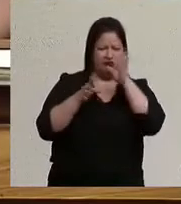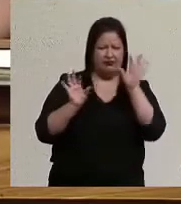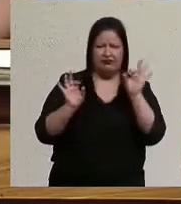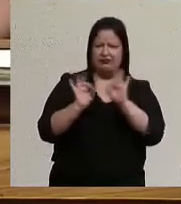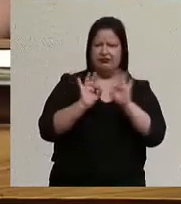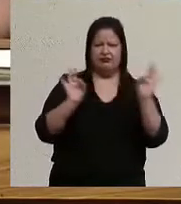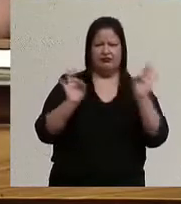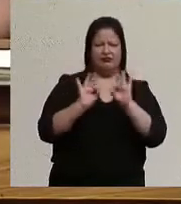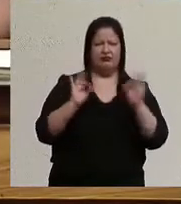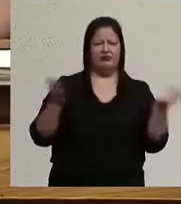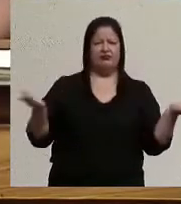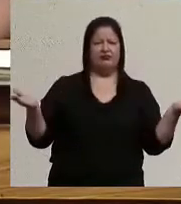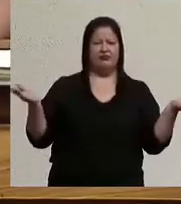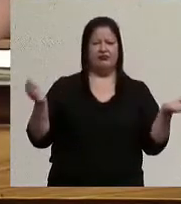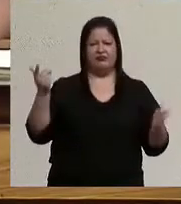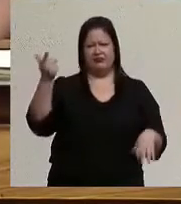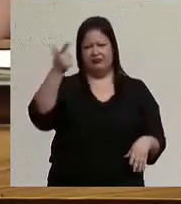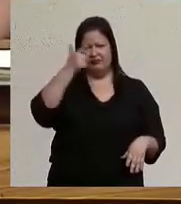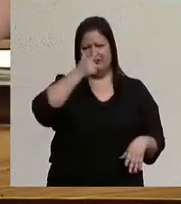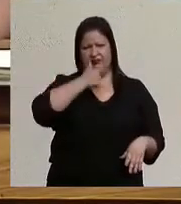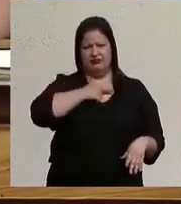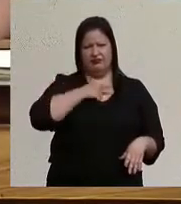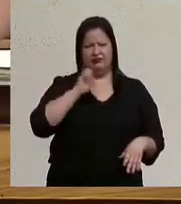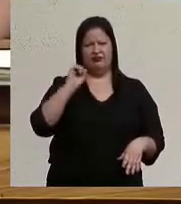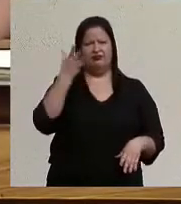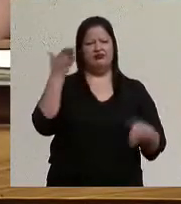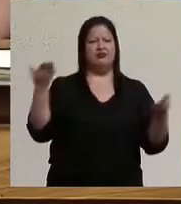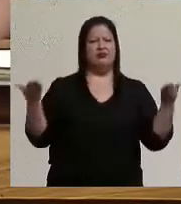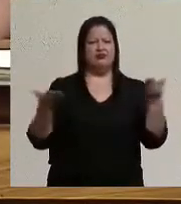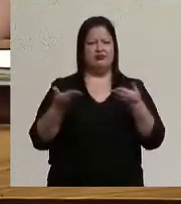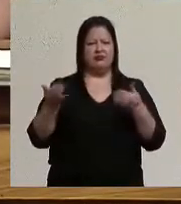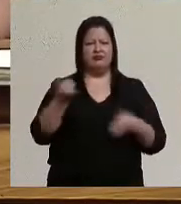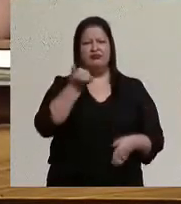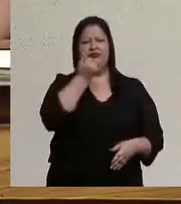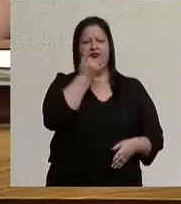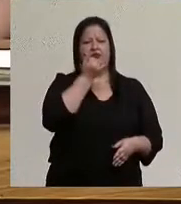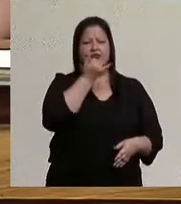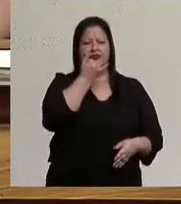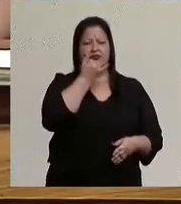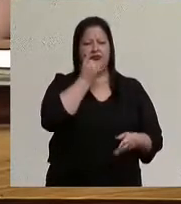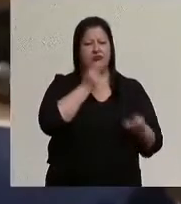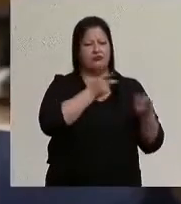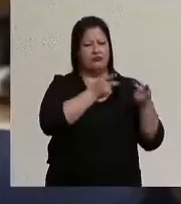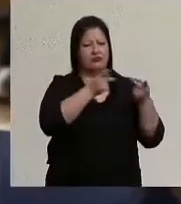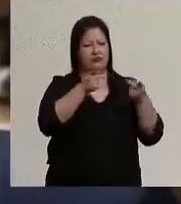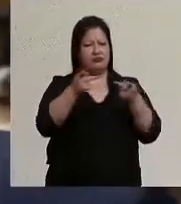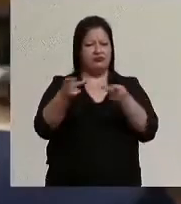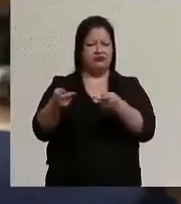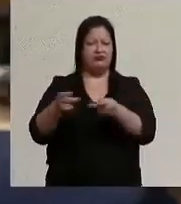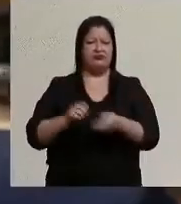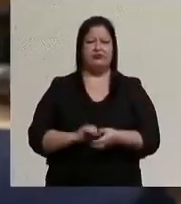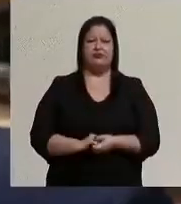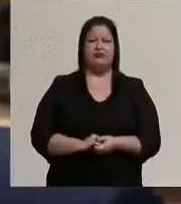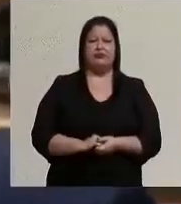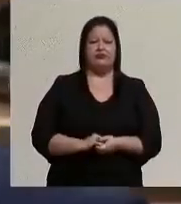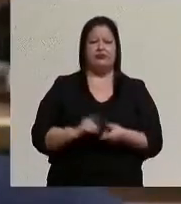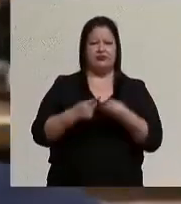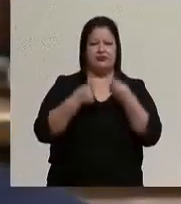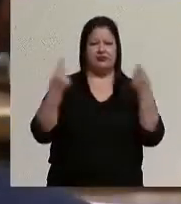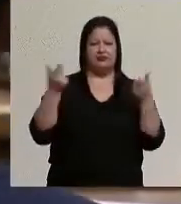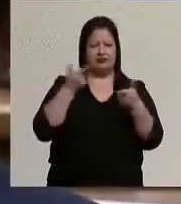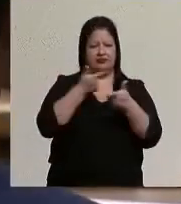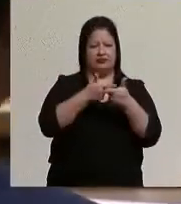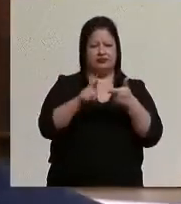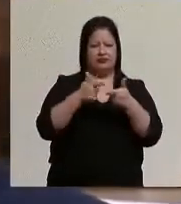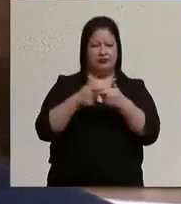eu acho tão tão feio isso que aconteceu aqui hoje peço até desculpa aos visitantes Mas a questão de